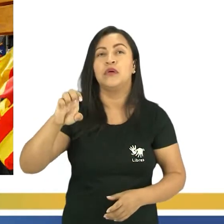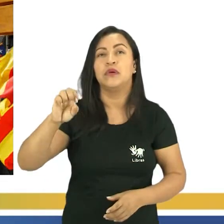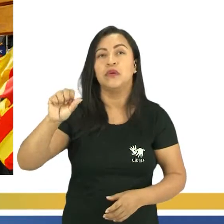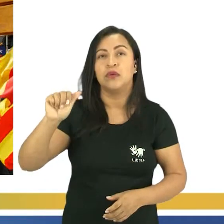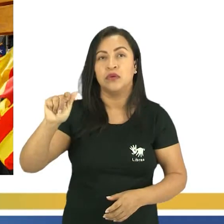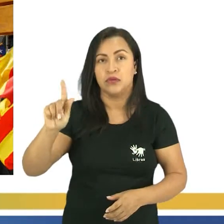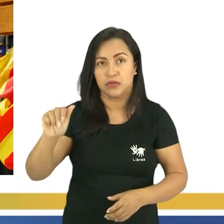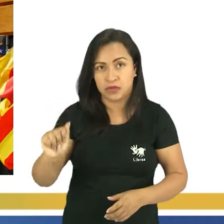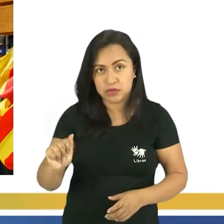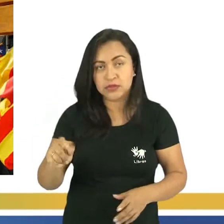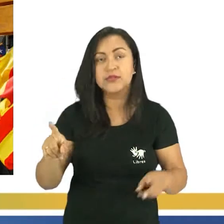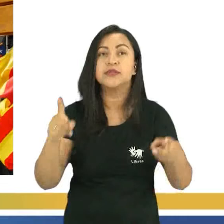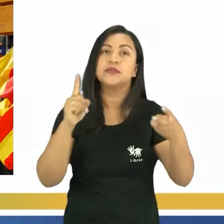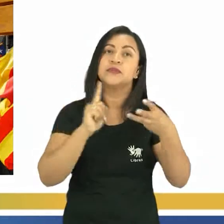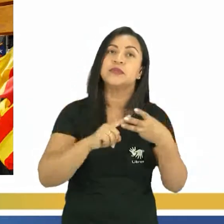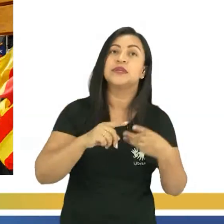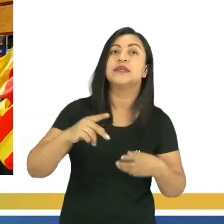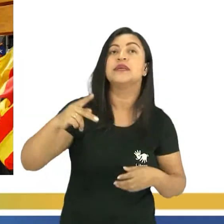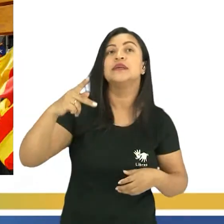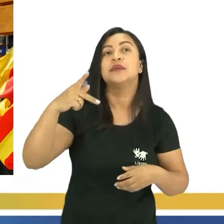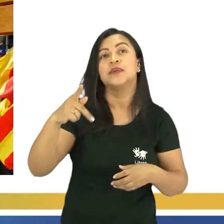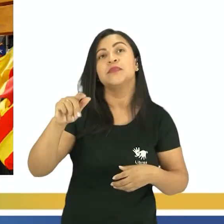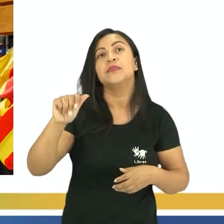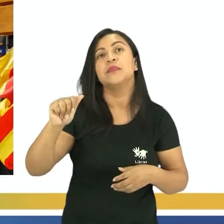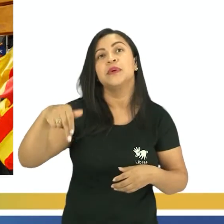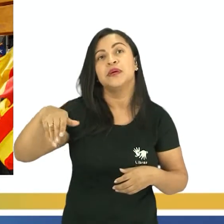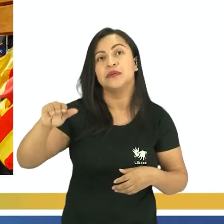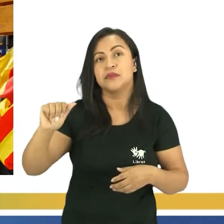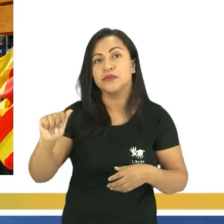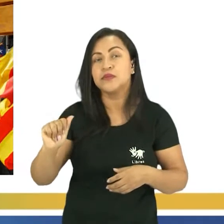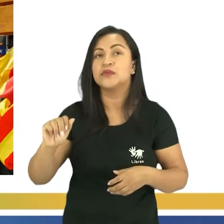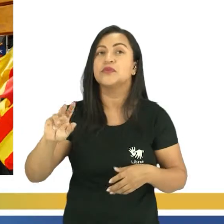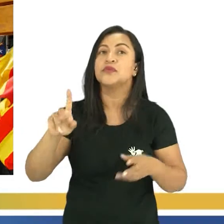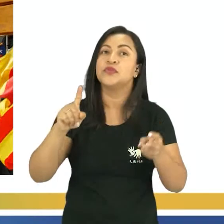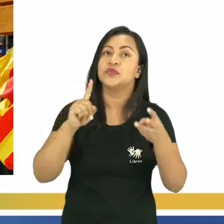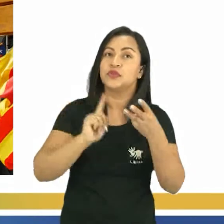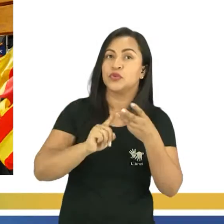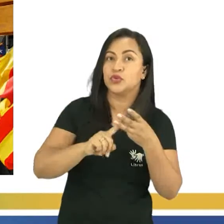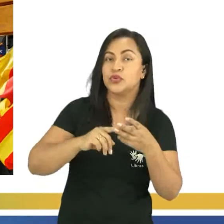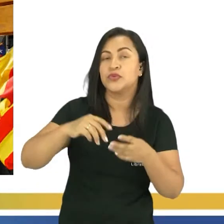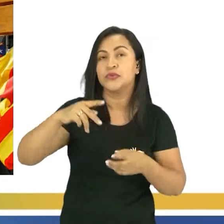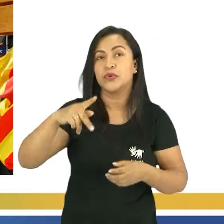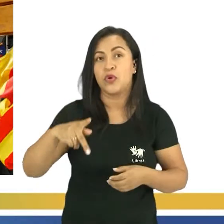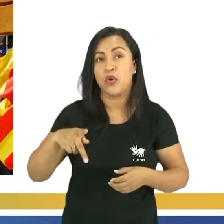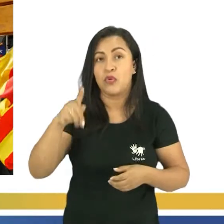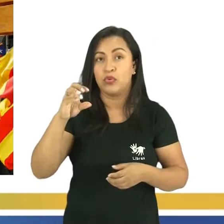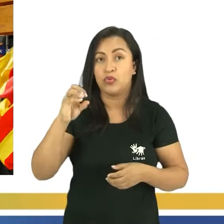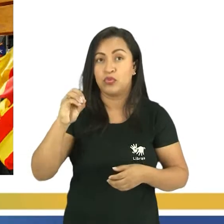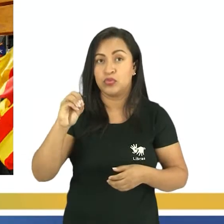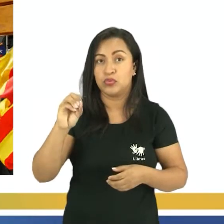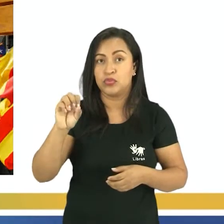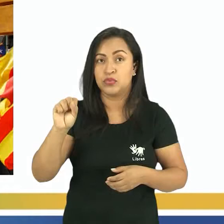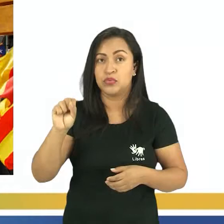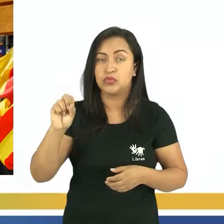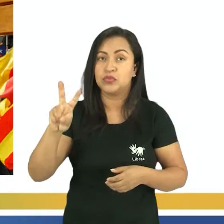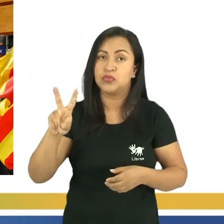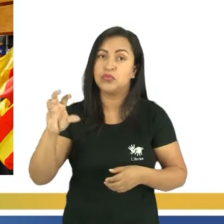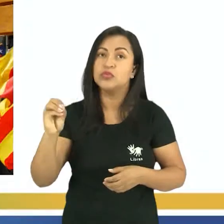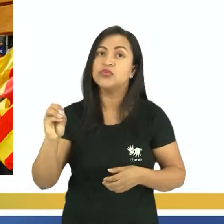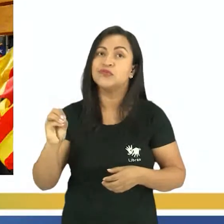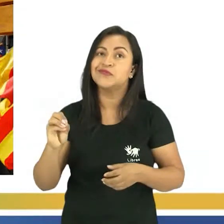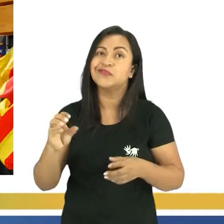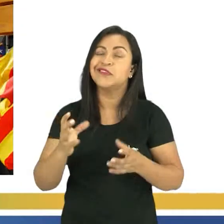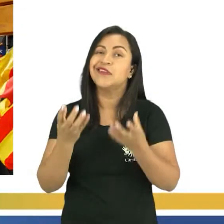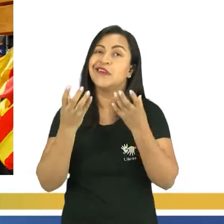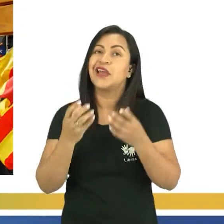uma parte também da Itália, que quer se tornar independente. Kosovo, tá? Já existem discussões como um país independente,